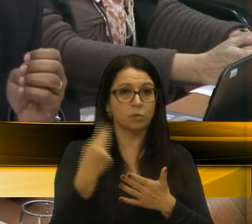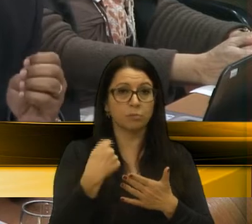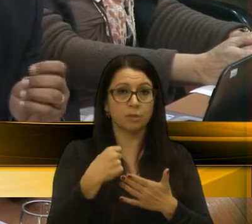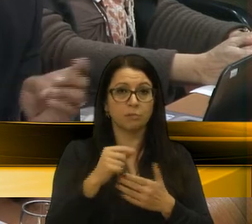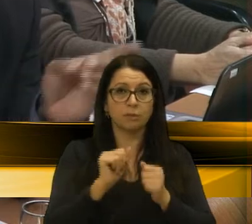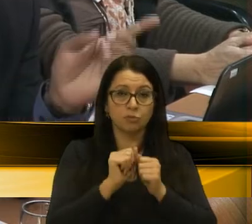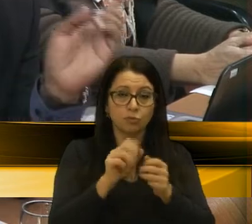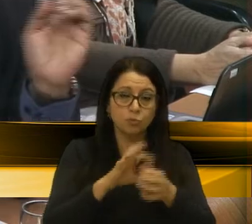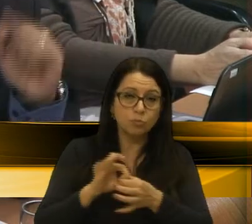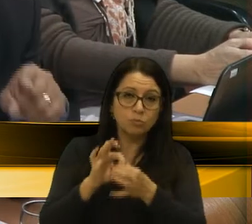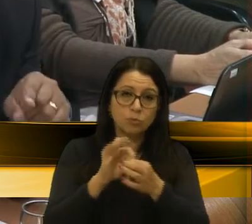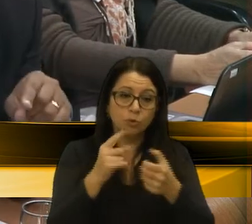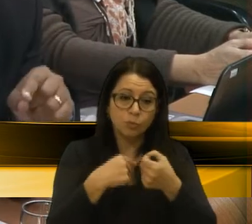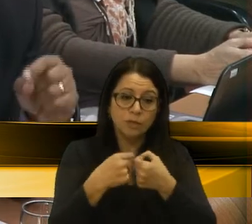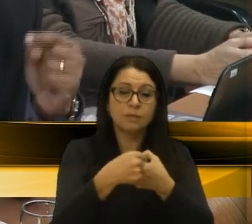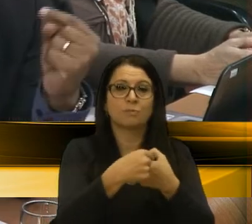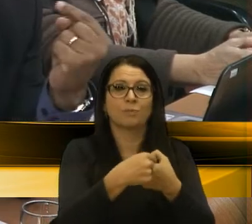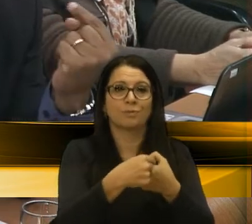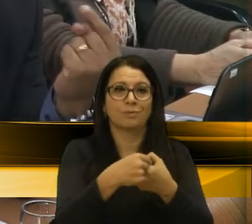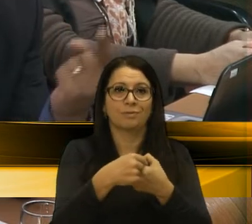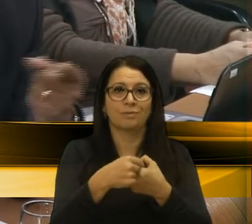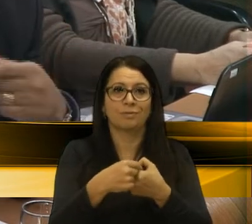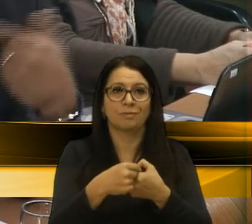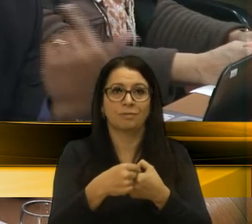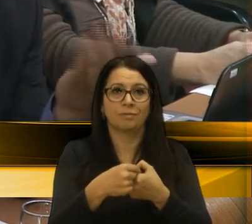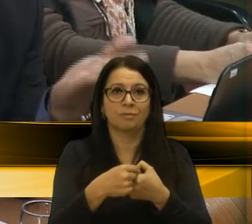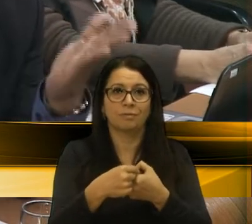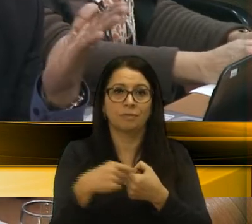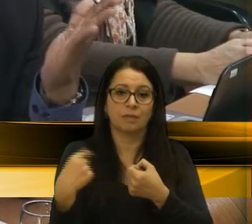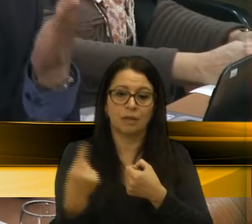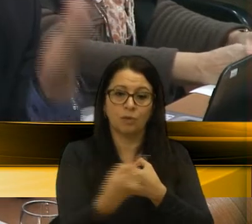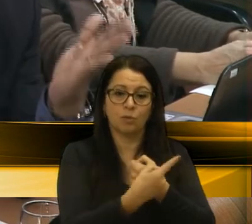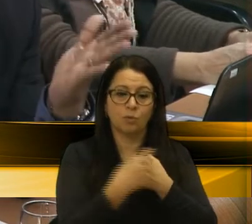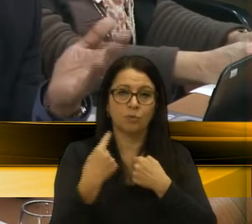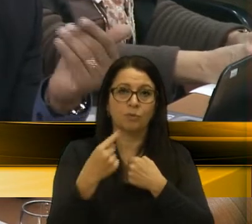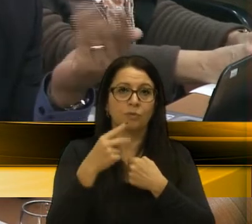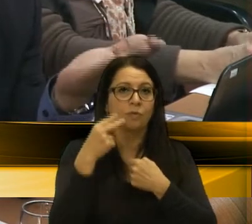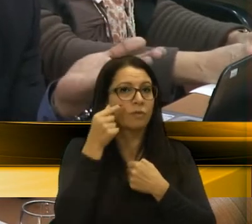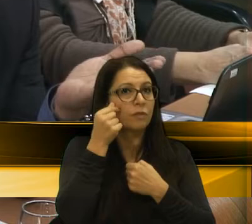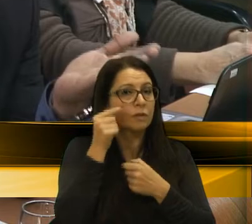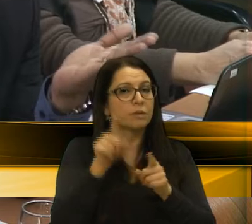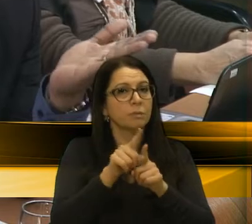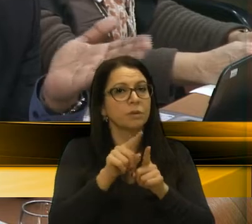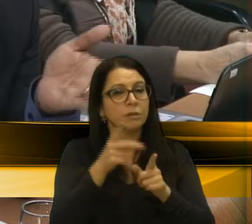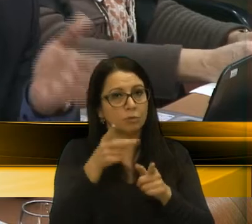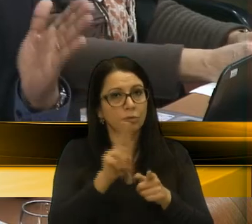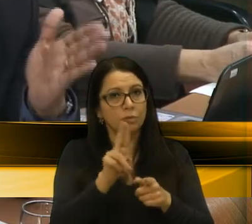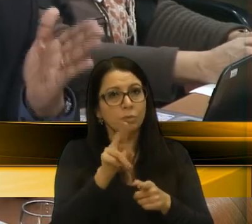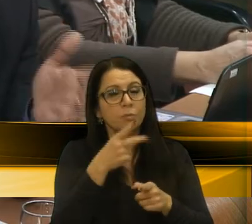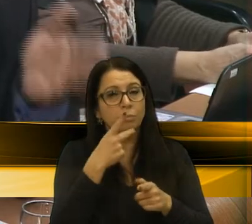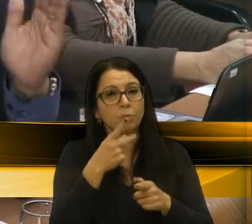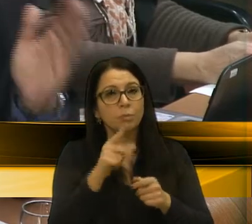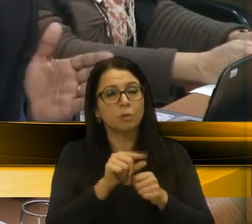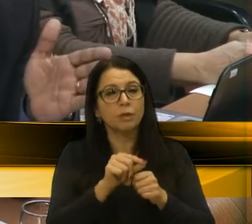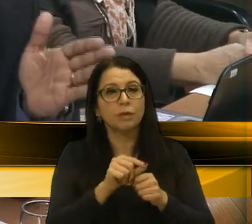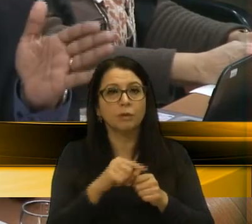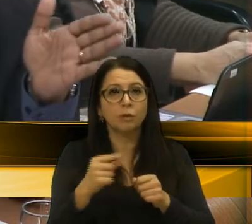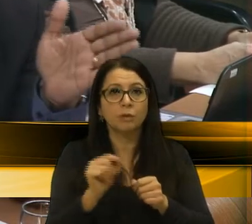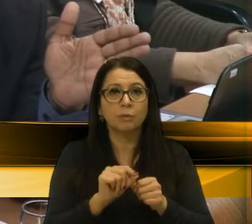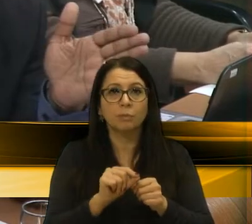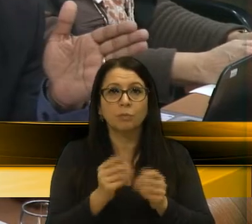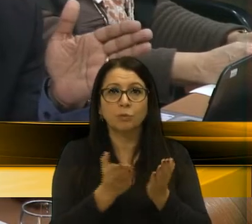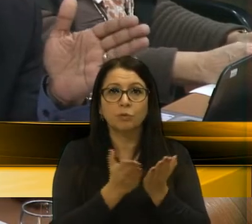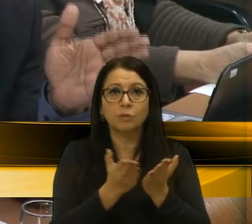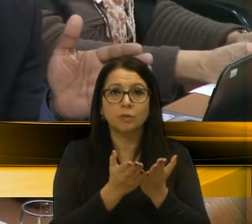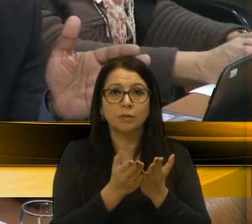estar unidos. Os municípios lindeiros ao nosso, o vereador Frício, de novo, né, cito o nome dele, pela conurbação que nós estamos estudando